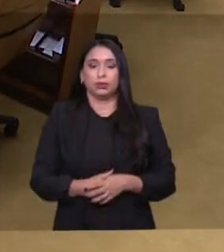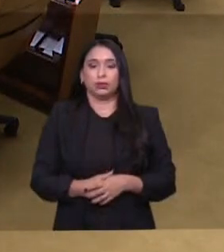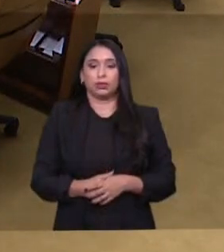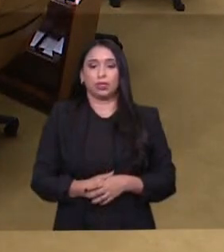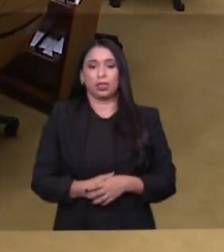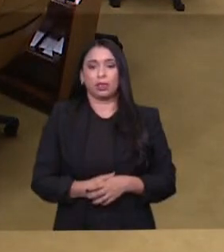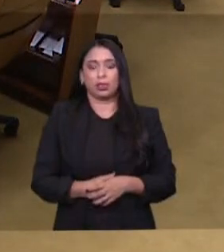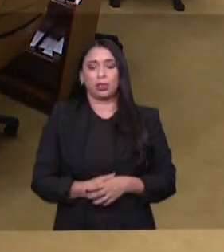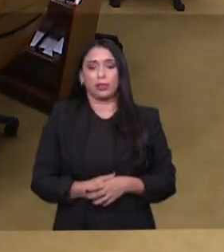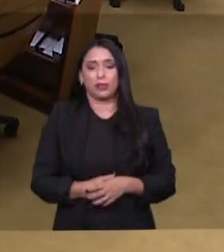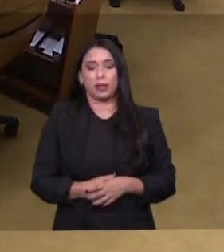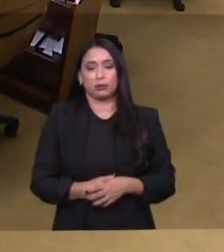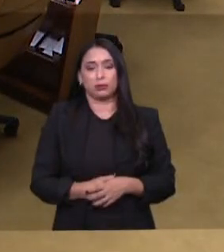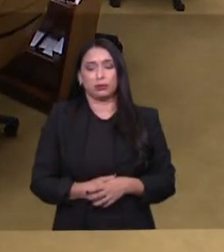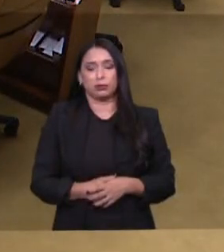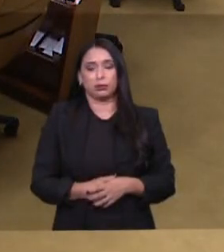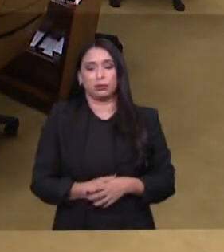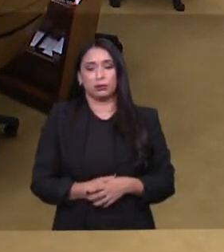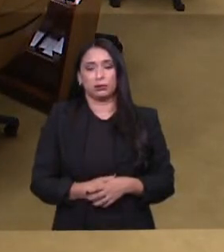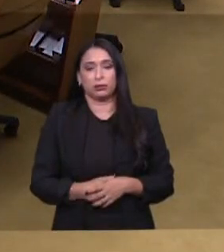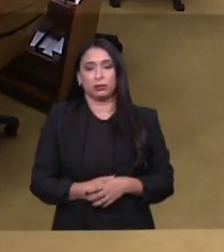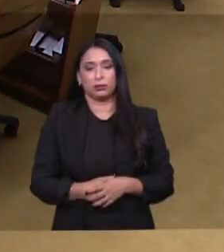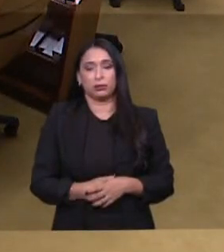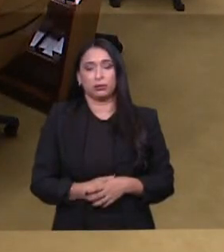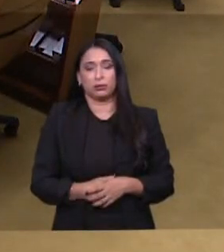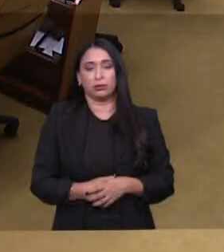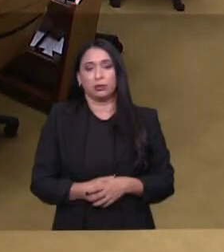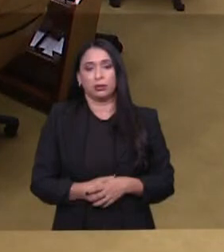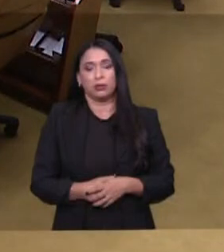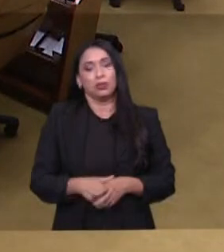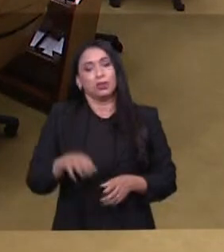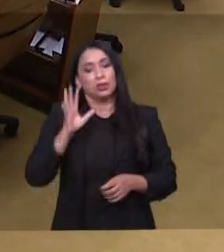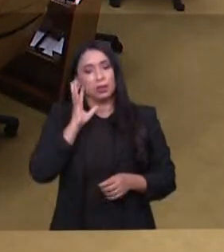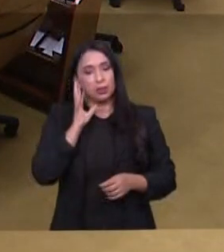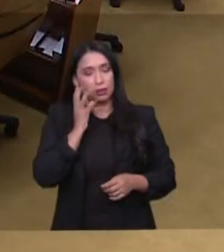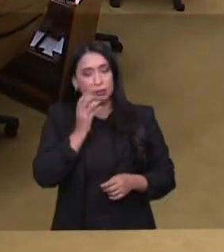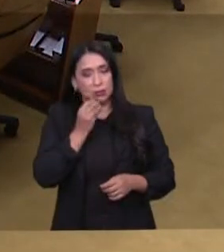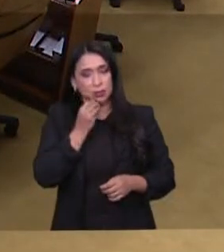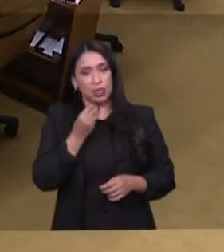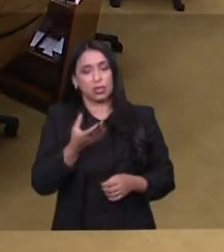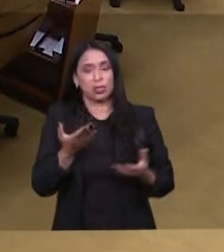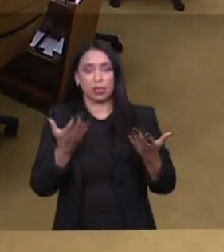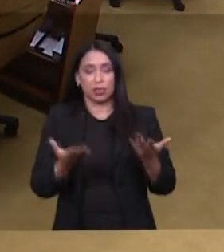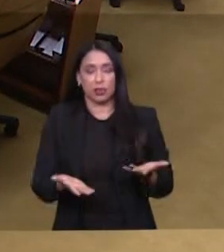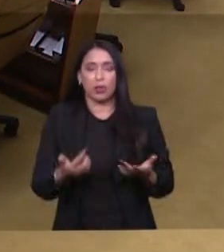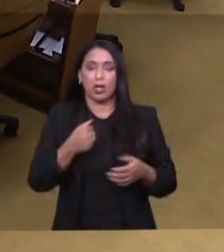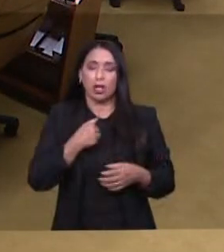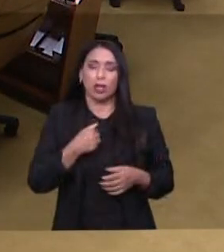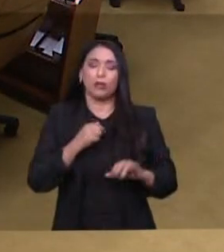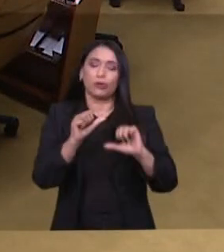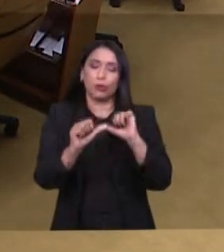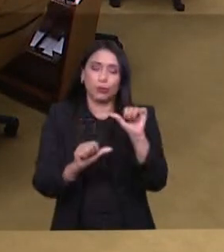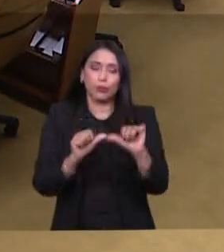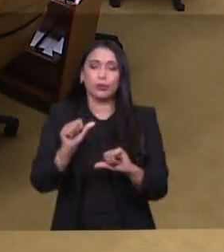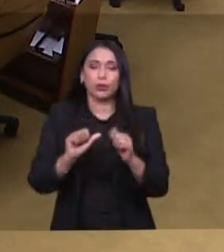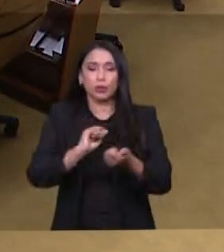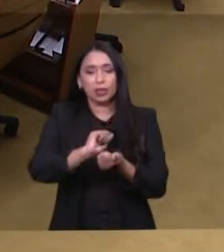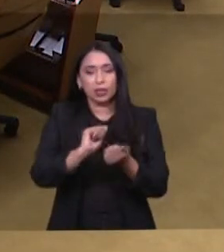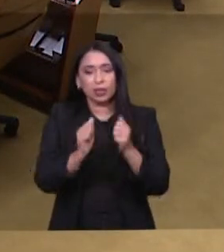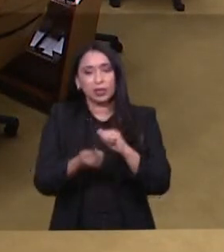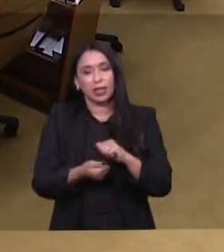Eu vou, então, evoluir aqui também, como o ministro Luiz Fux, não que ele